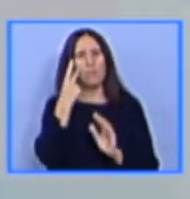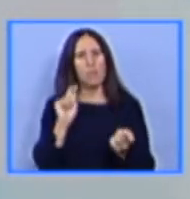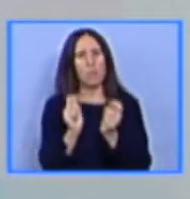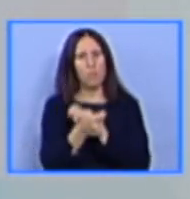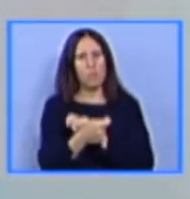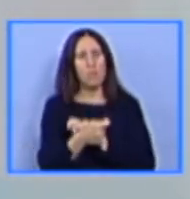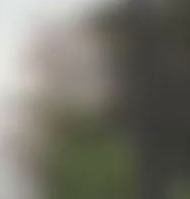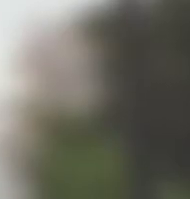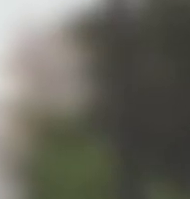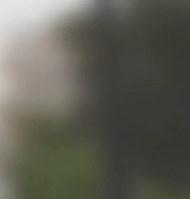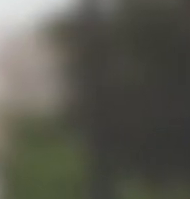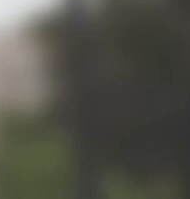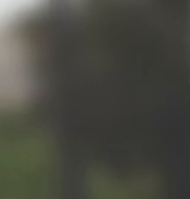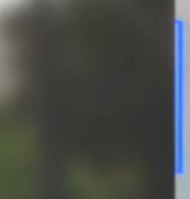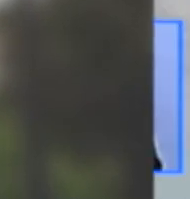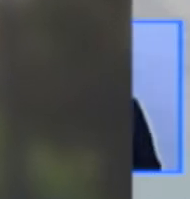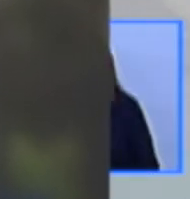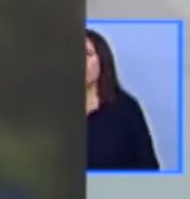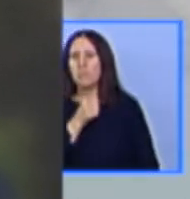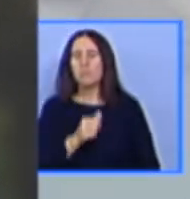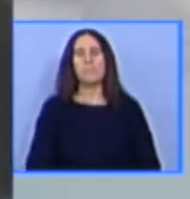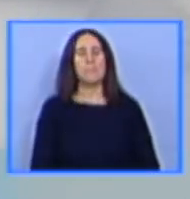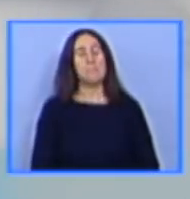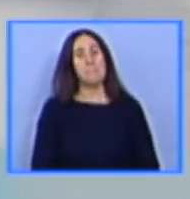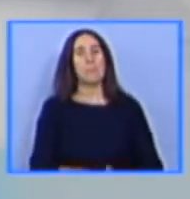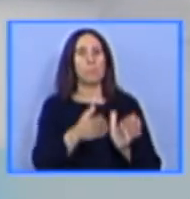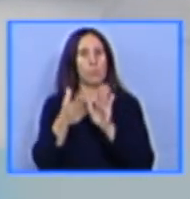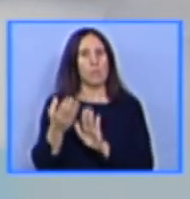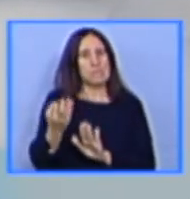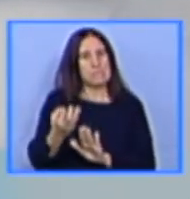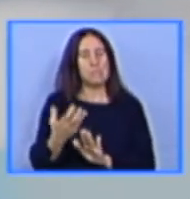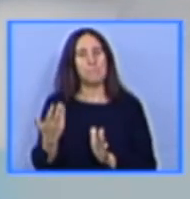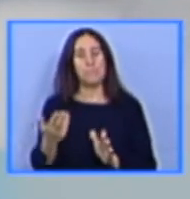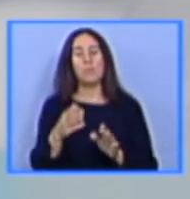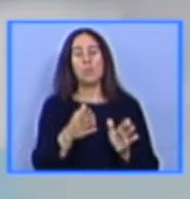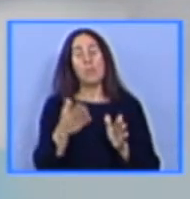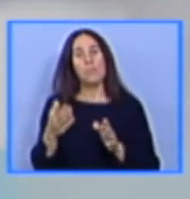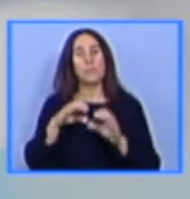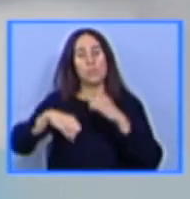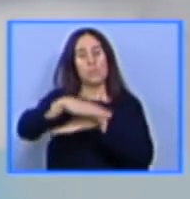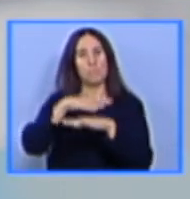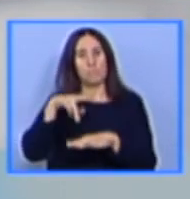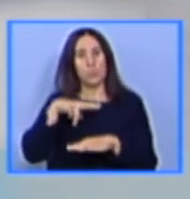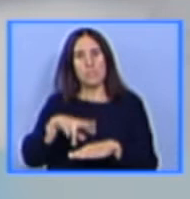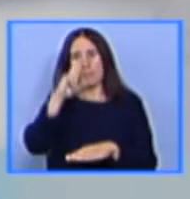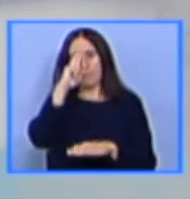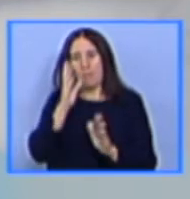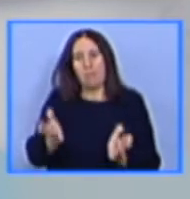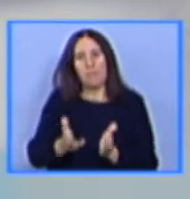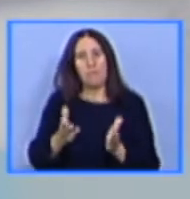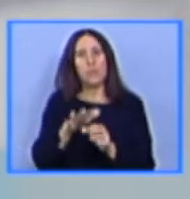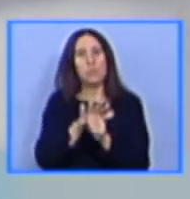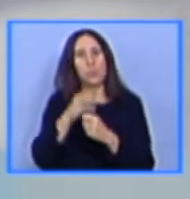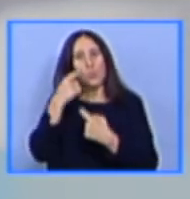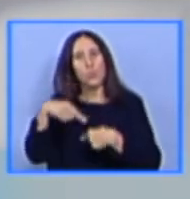Indiferença? Por vezes, sim. Quer dizer, por um lado, nós vemos uma parte da sociedade portuguesa que está empenhada em por um lado, denunciar a situação e, por